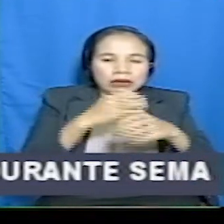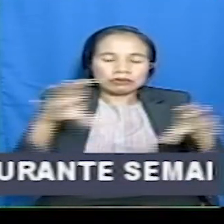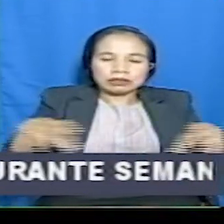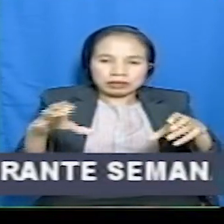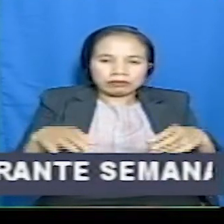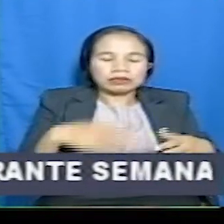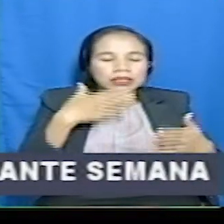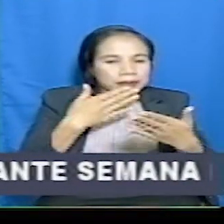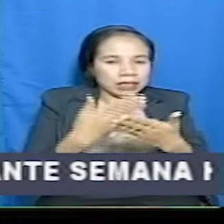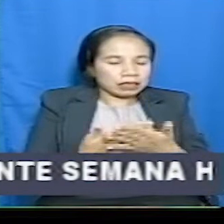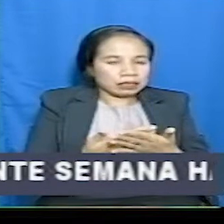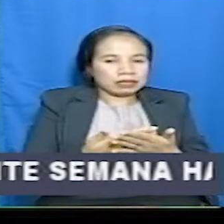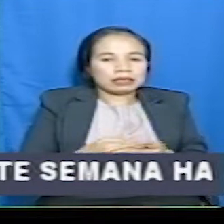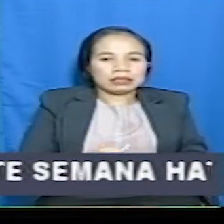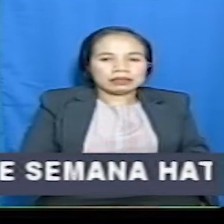grup itu, ini mais disiplin.